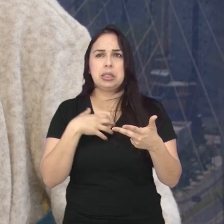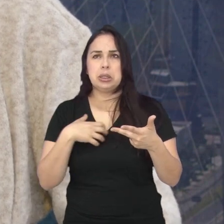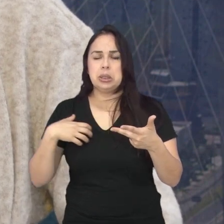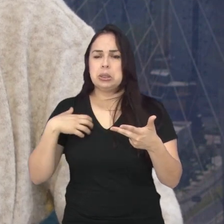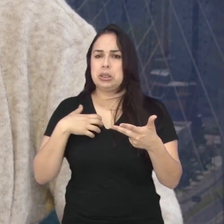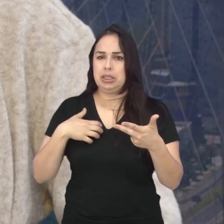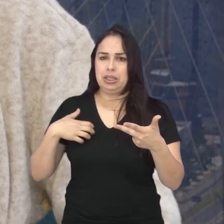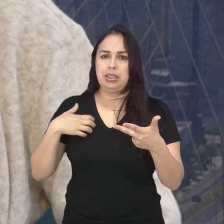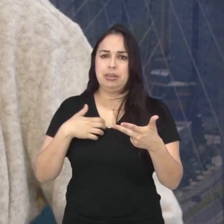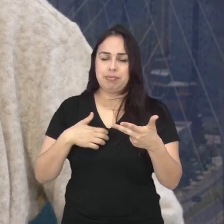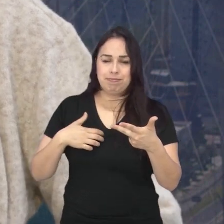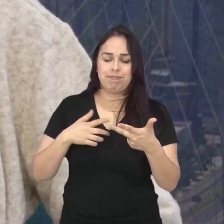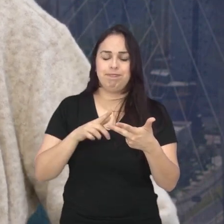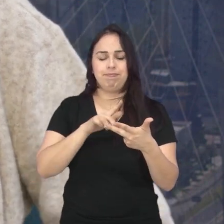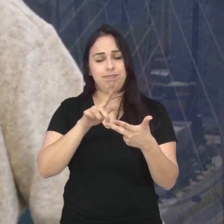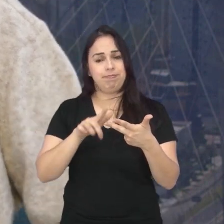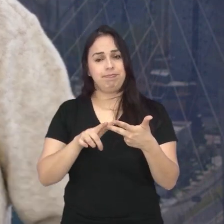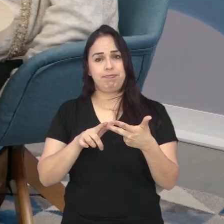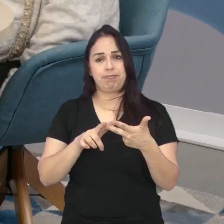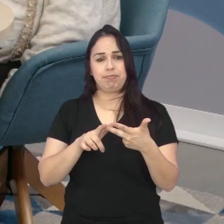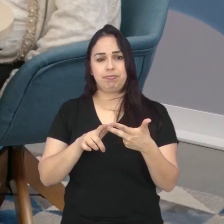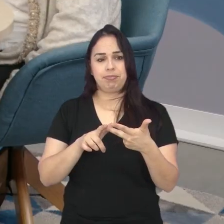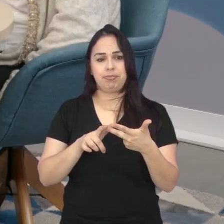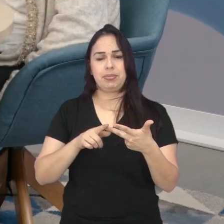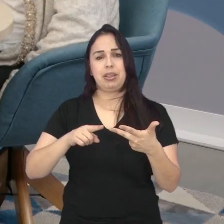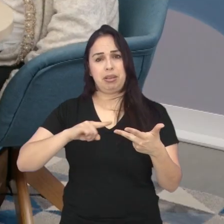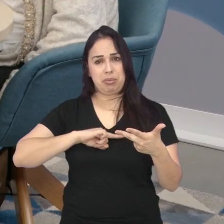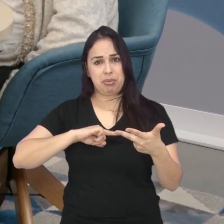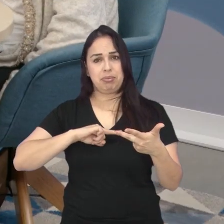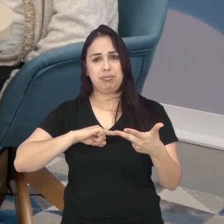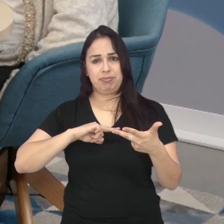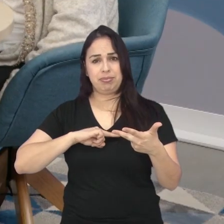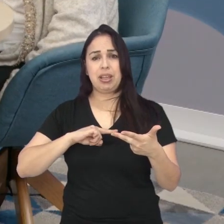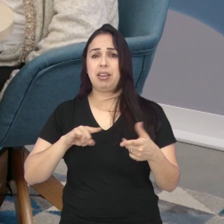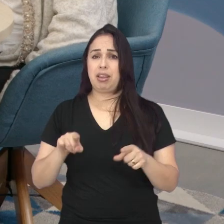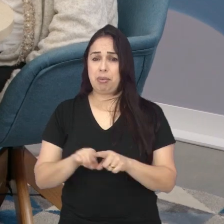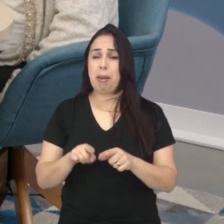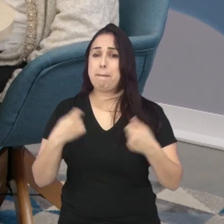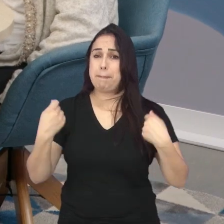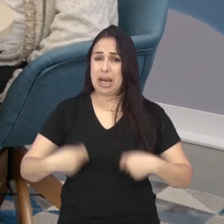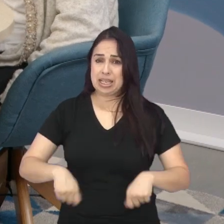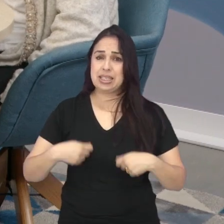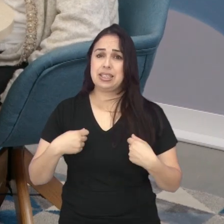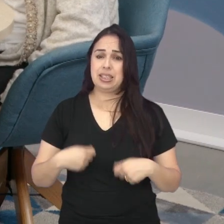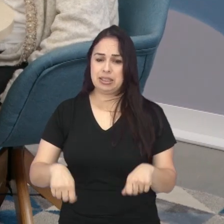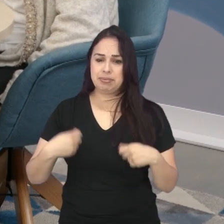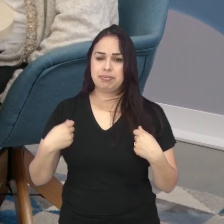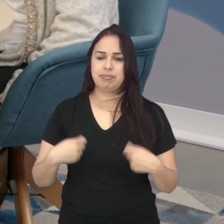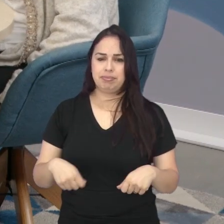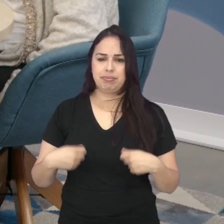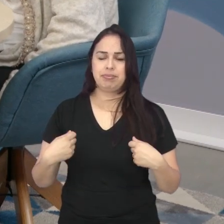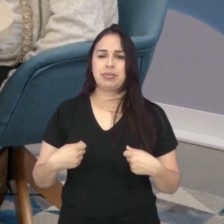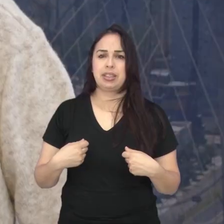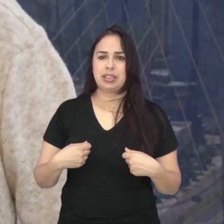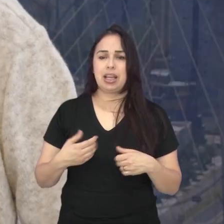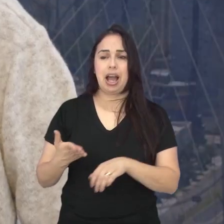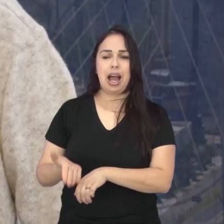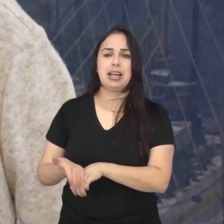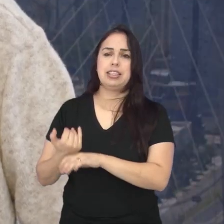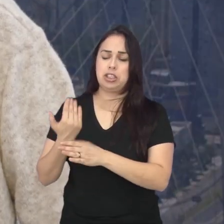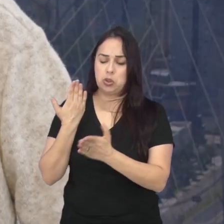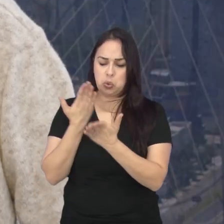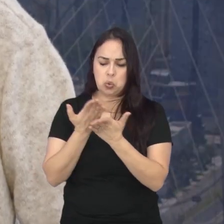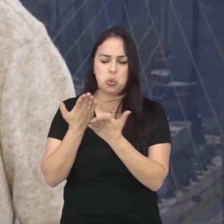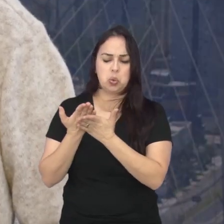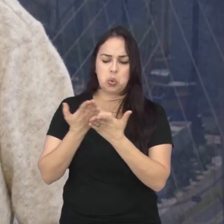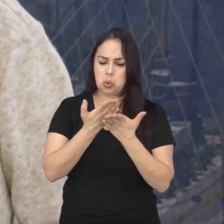abalos decorrentes da violência doméstica. Então, isso é algo que também precisa ser mais